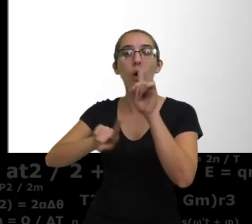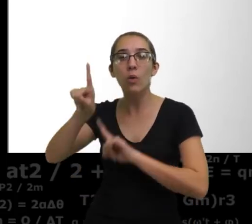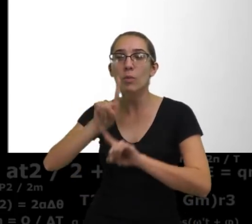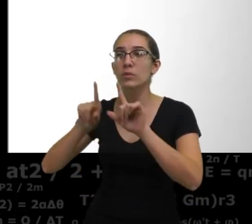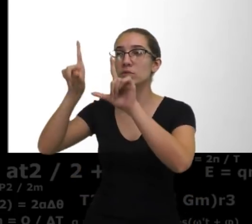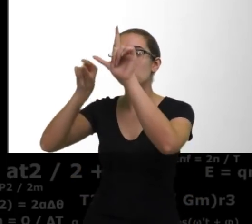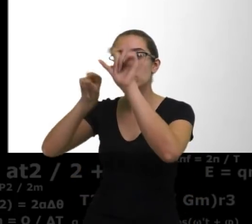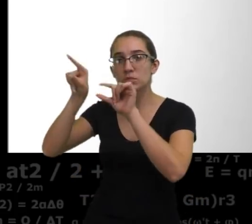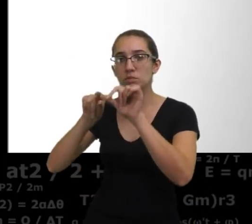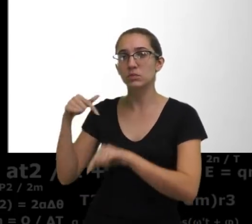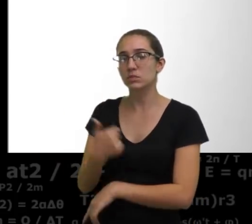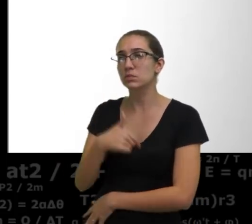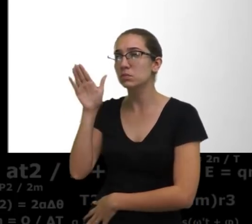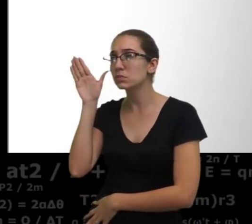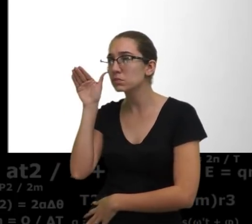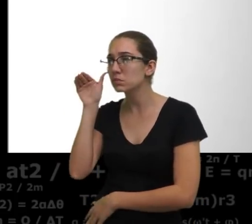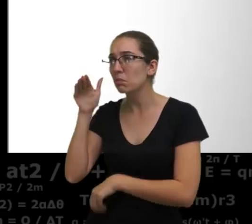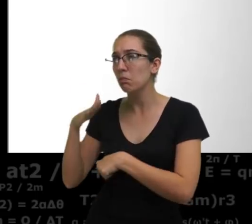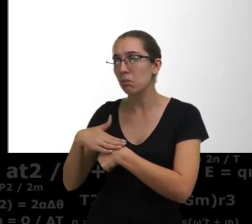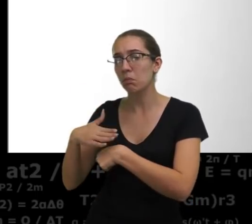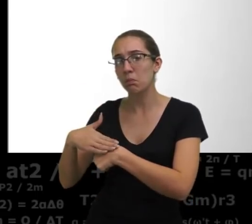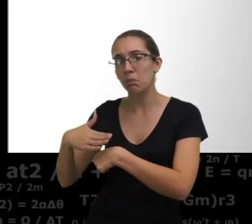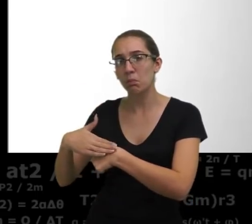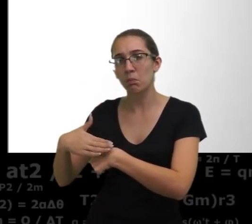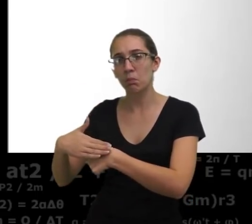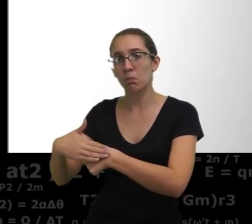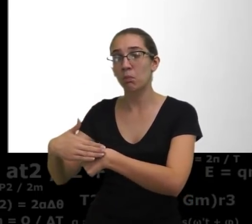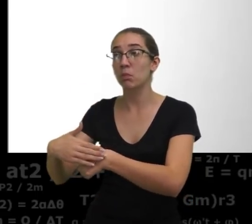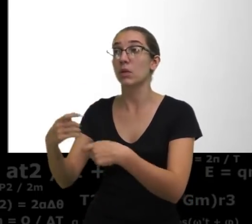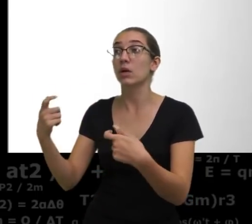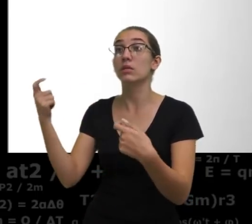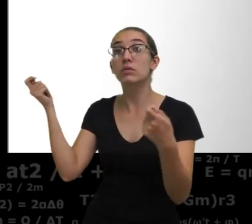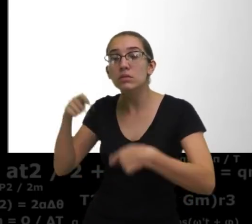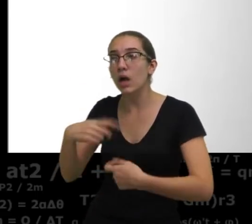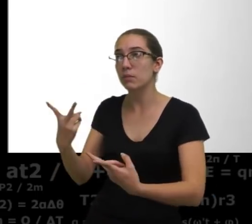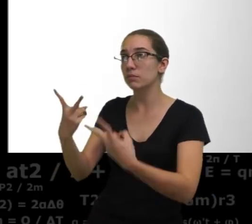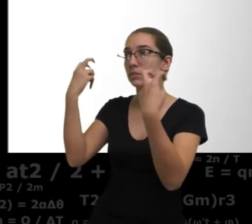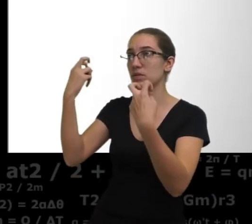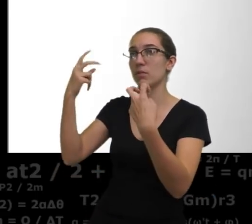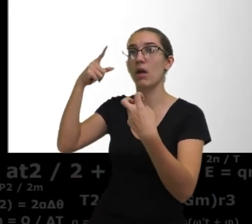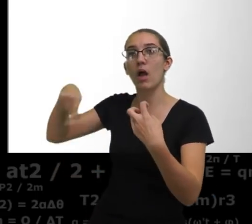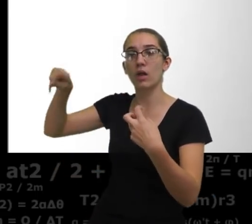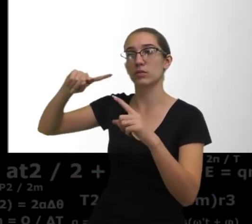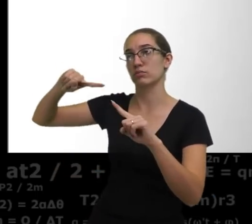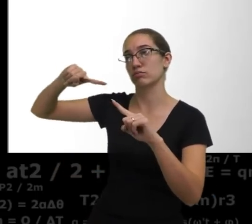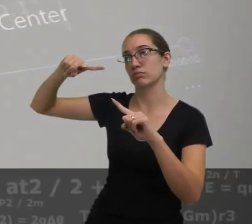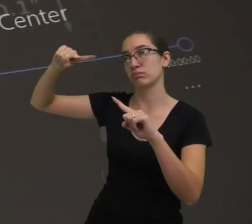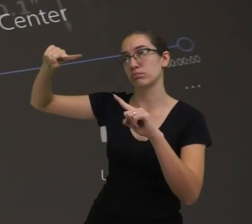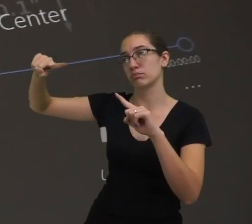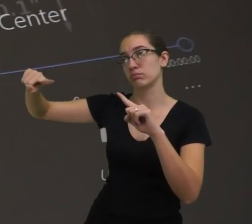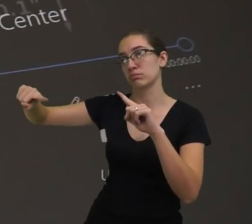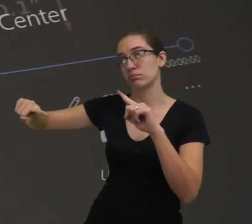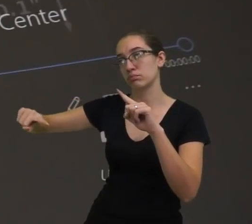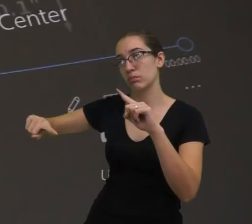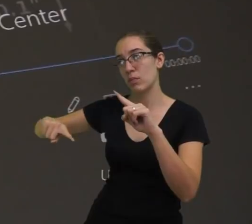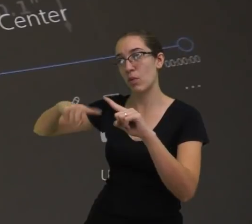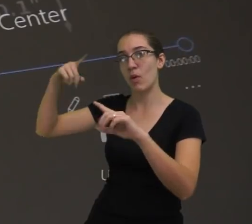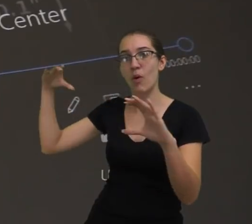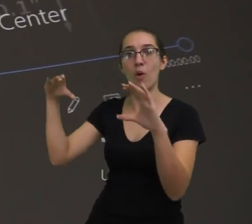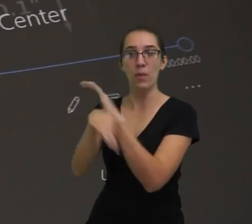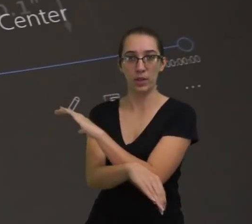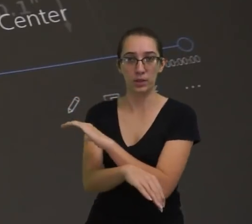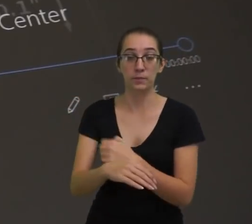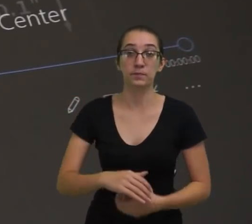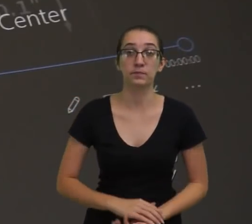para a gente conseguir ver a órbita delas inteiras, tá? Então, isso aqui é do início dos anos 90